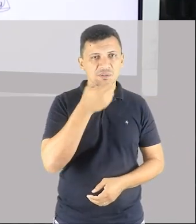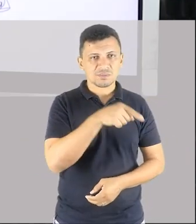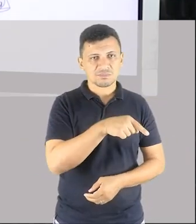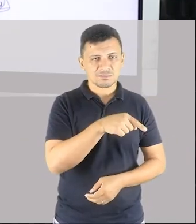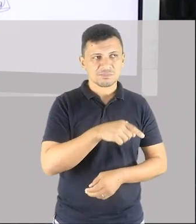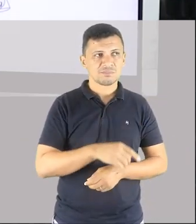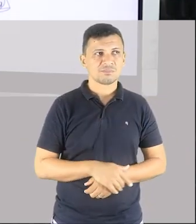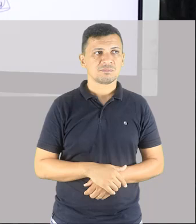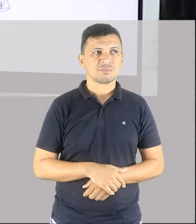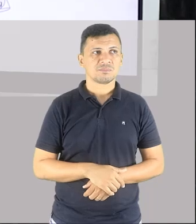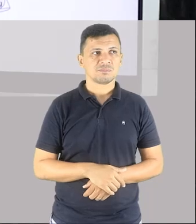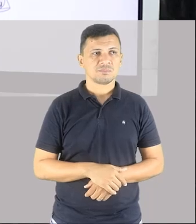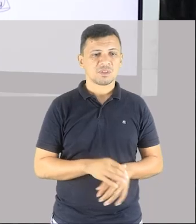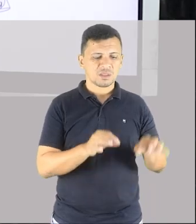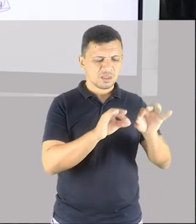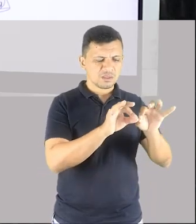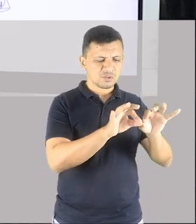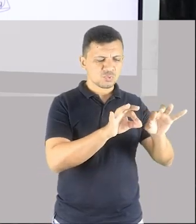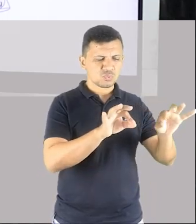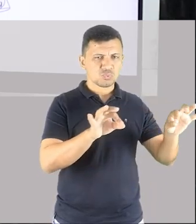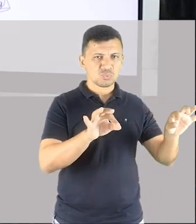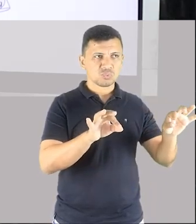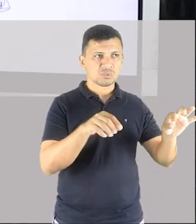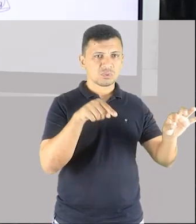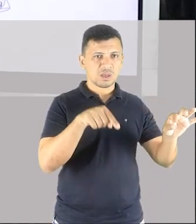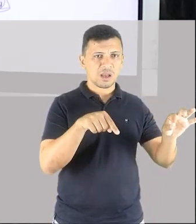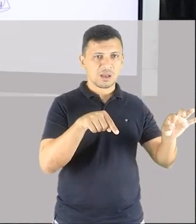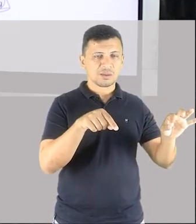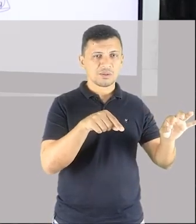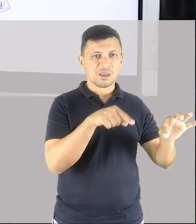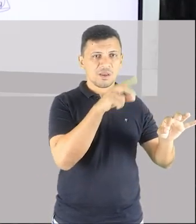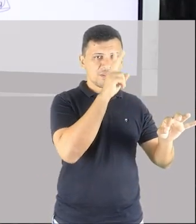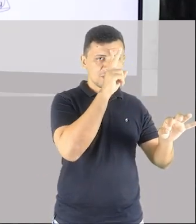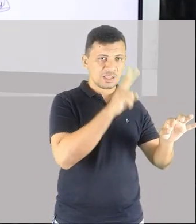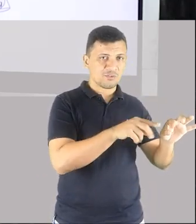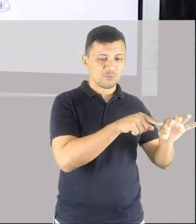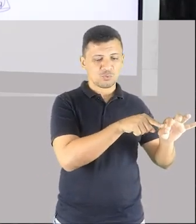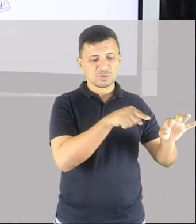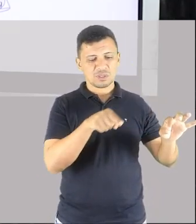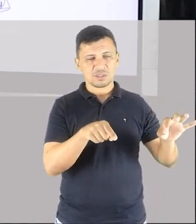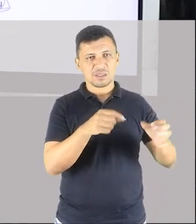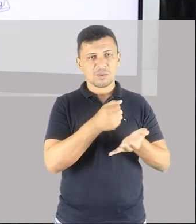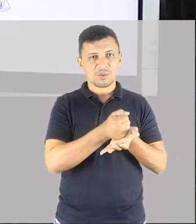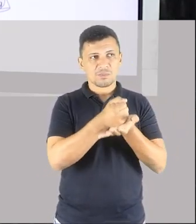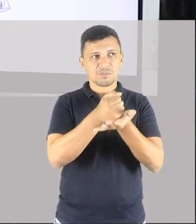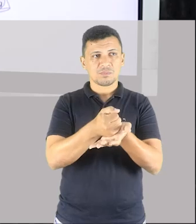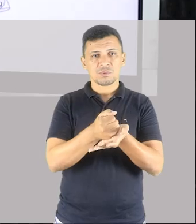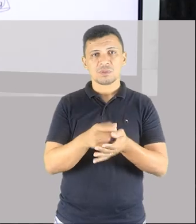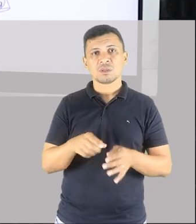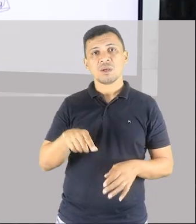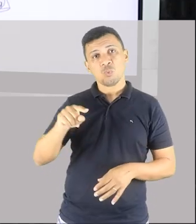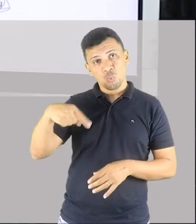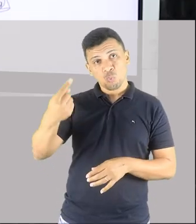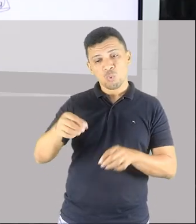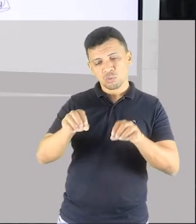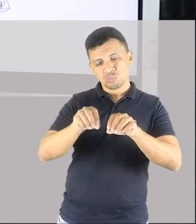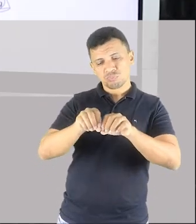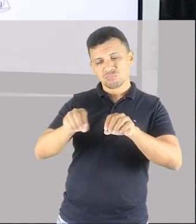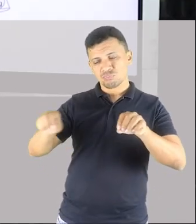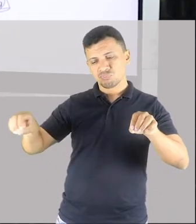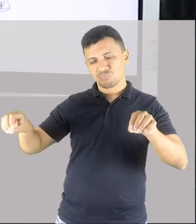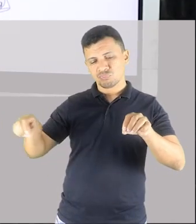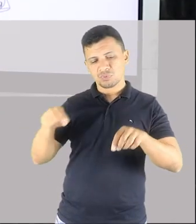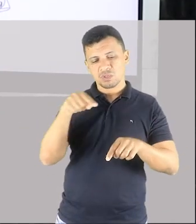de ação da força até o ponto de apoio. E aqui o outro braço, ó, da linha de ação